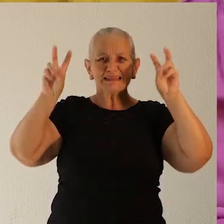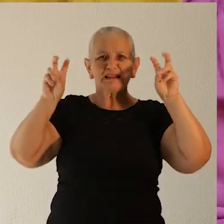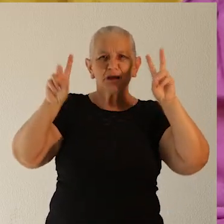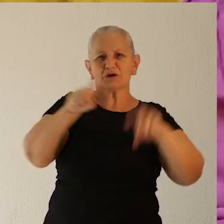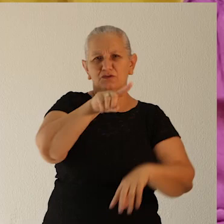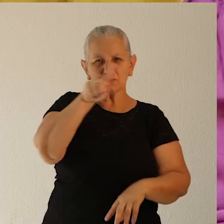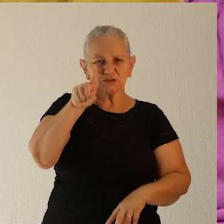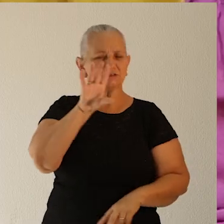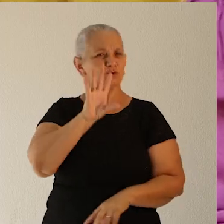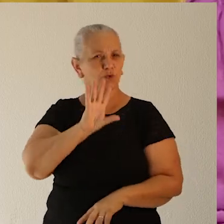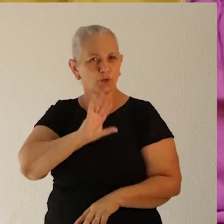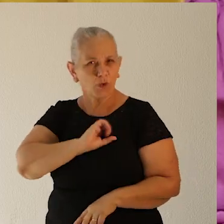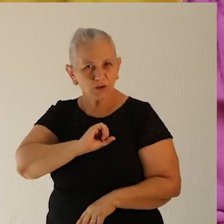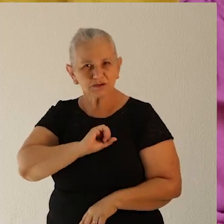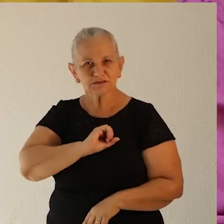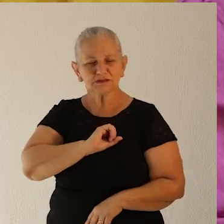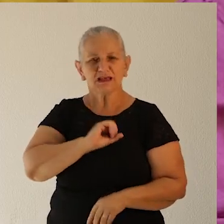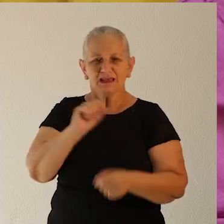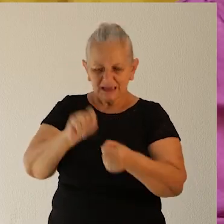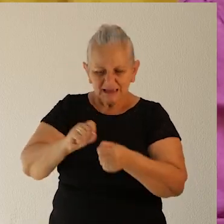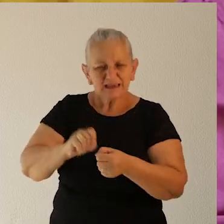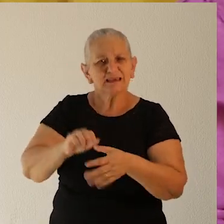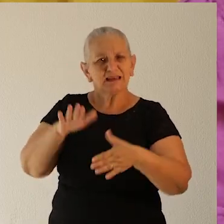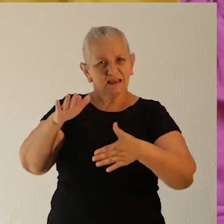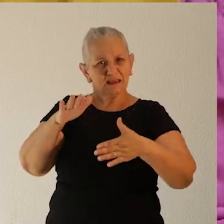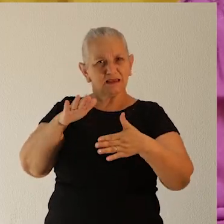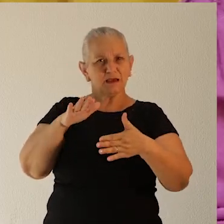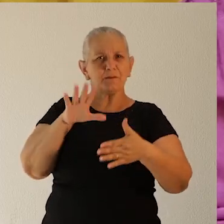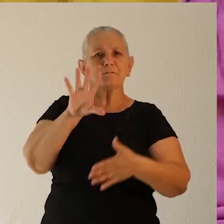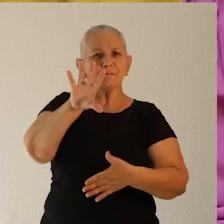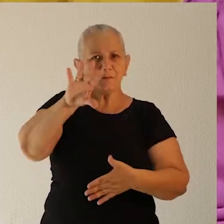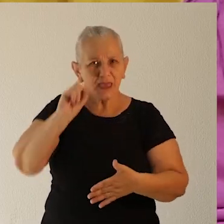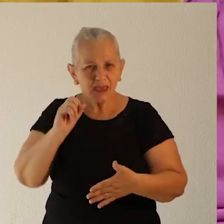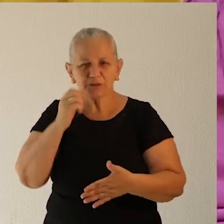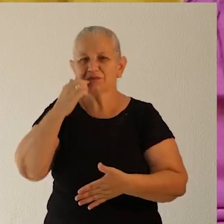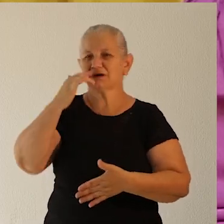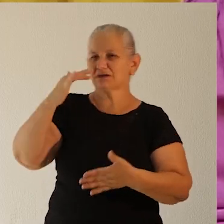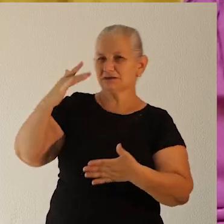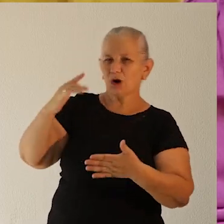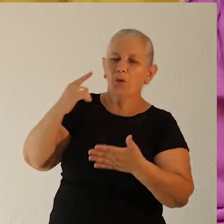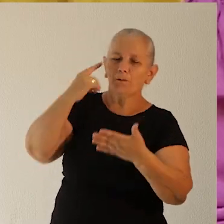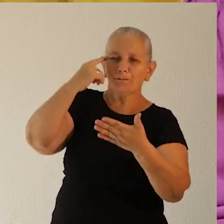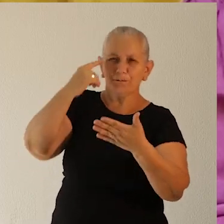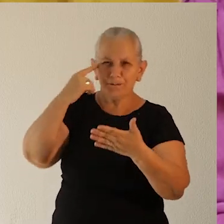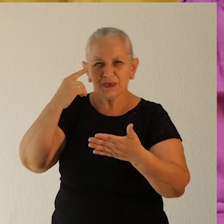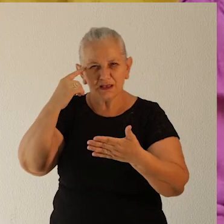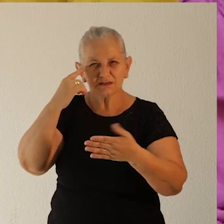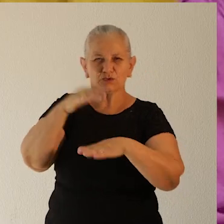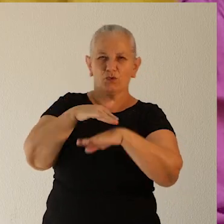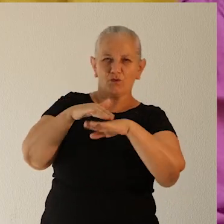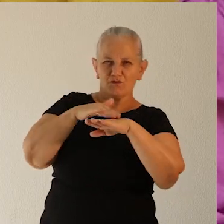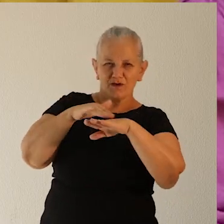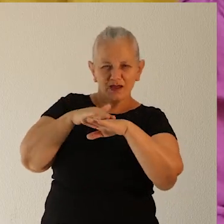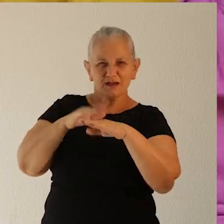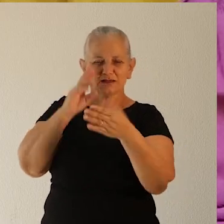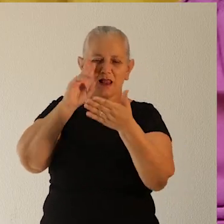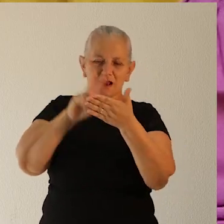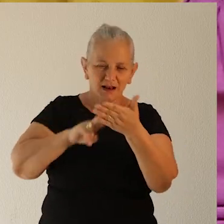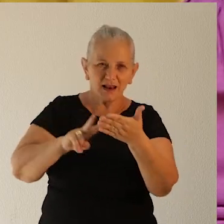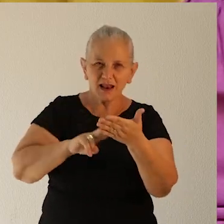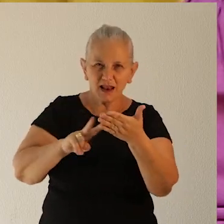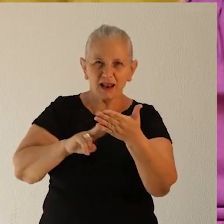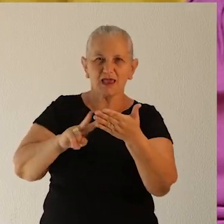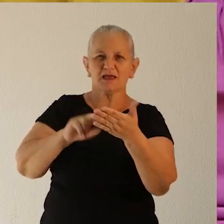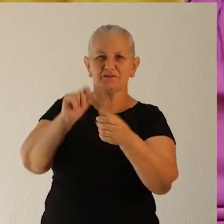criem um quadro em cima do que leu, peguem um personagem, criem uma música para esse personagem, leiam um livro, façam